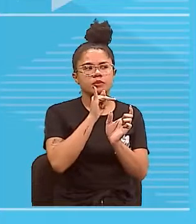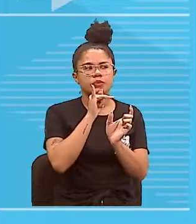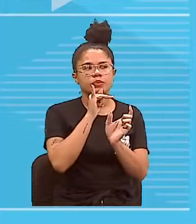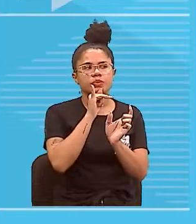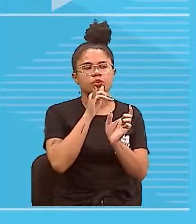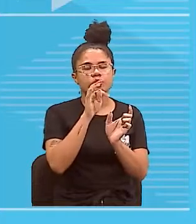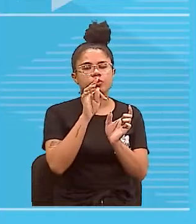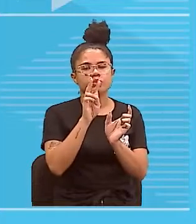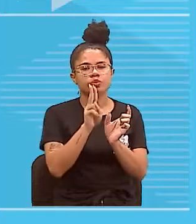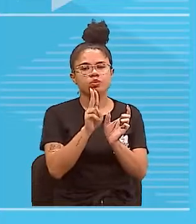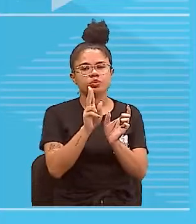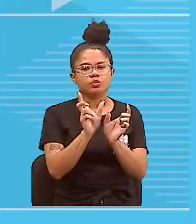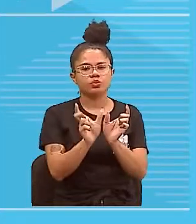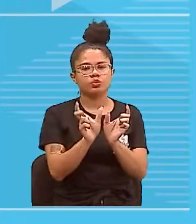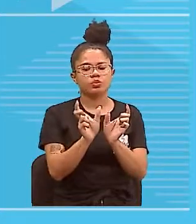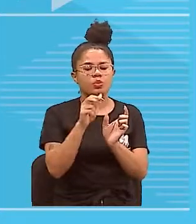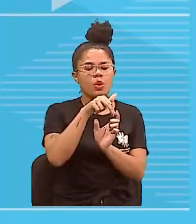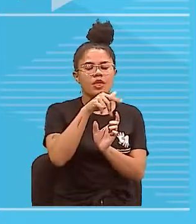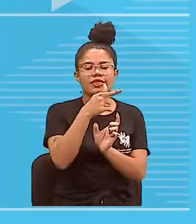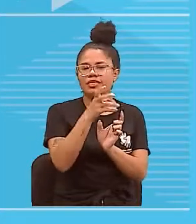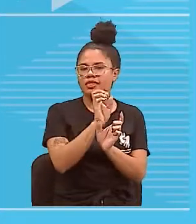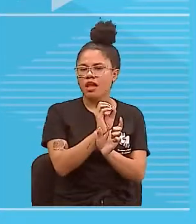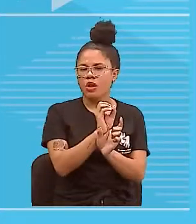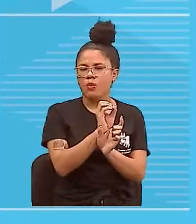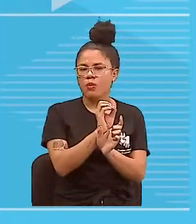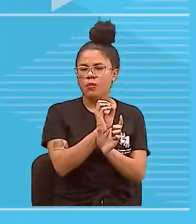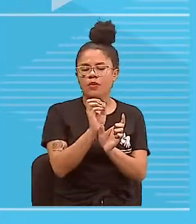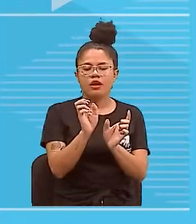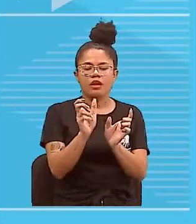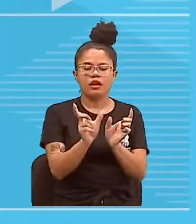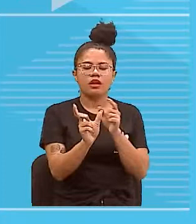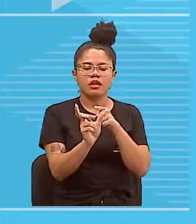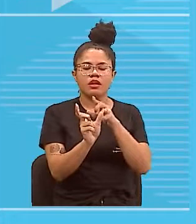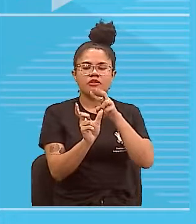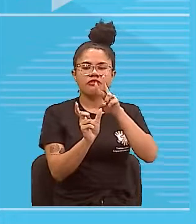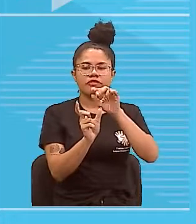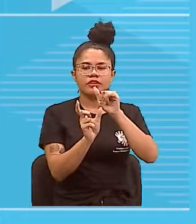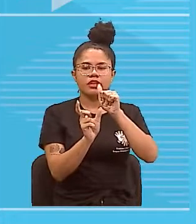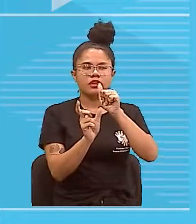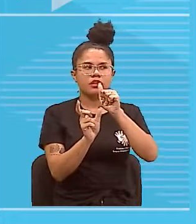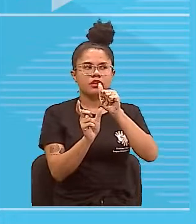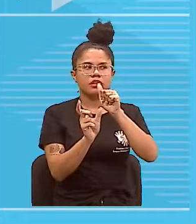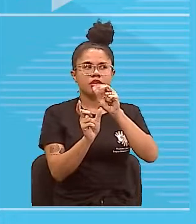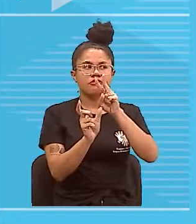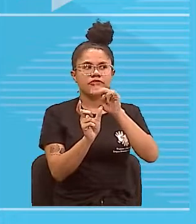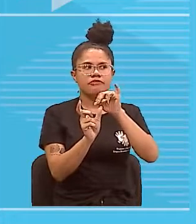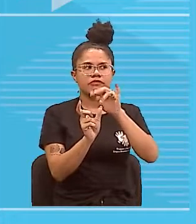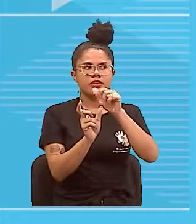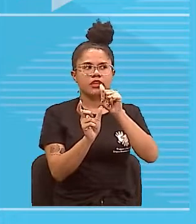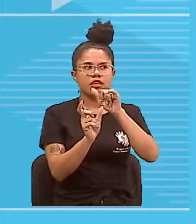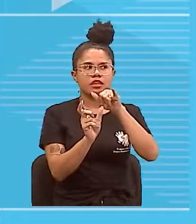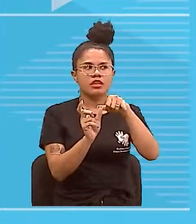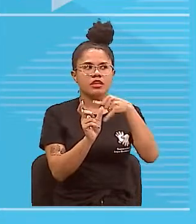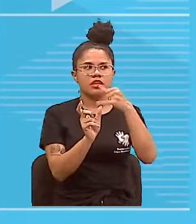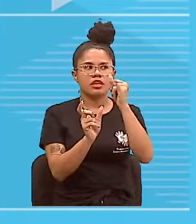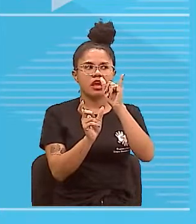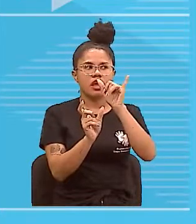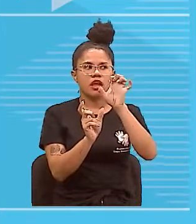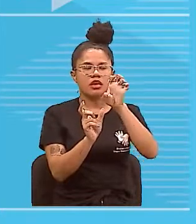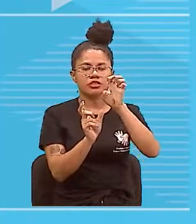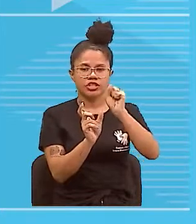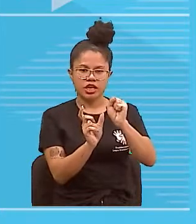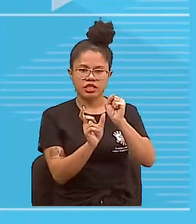tu Novia fiz esta semana no comas esta